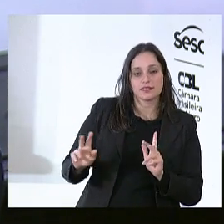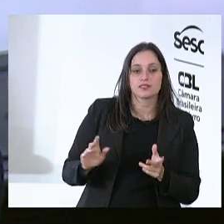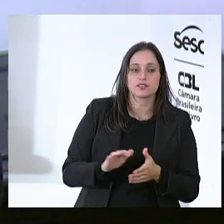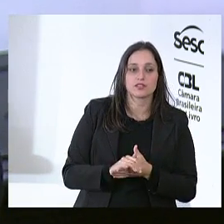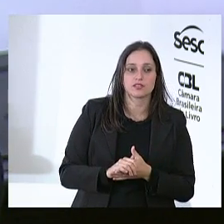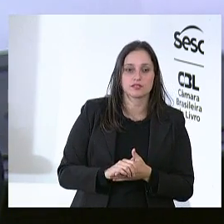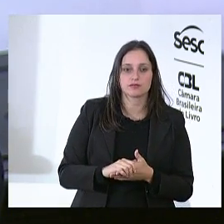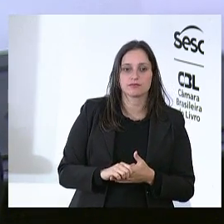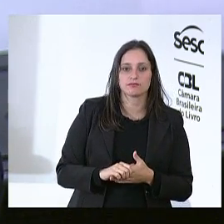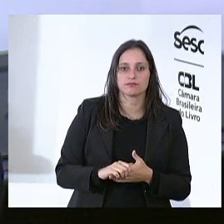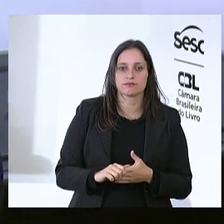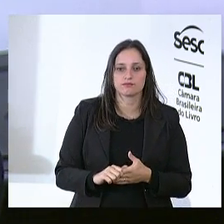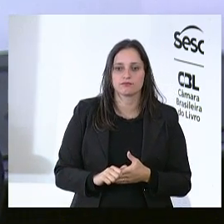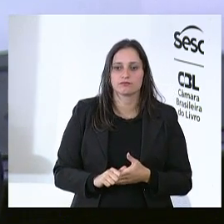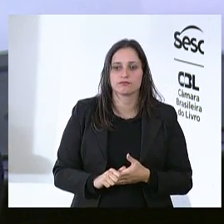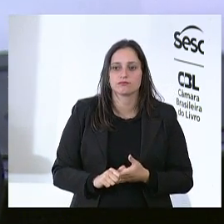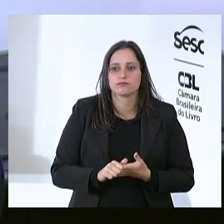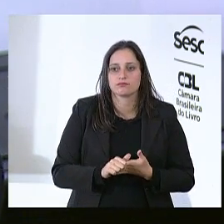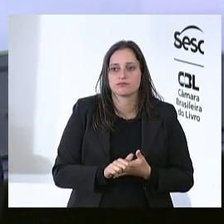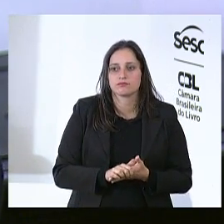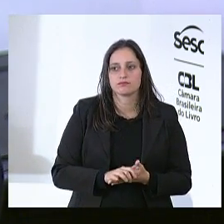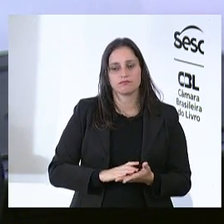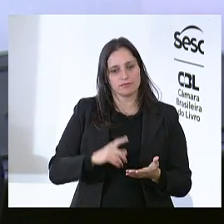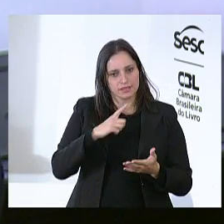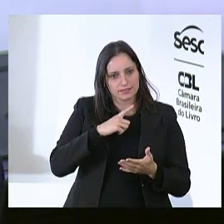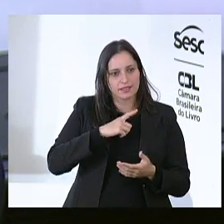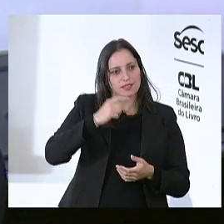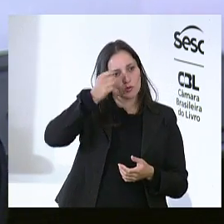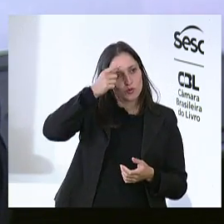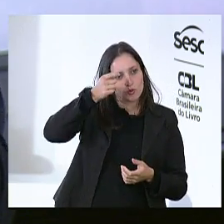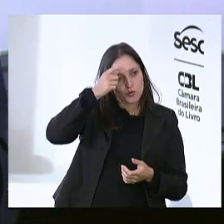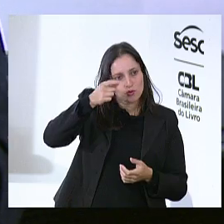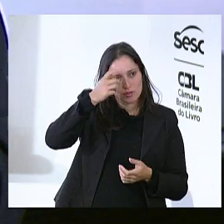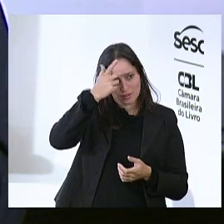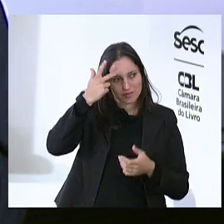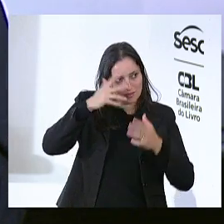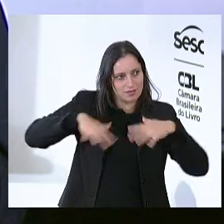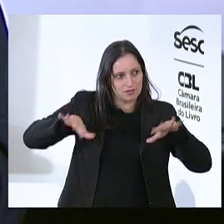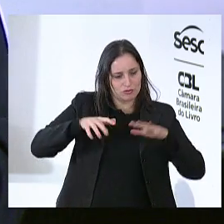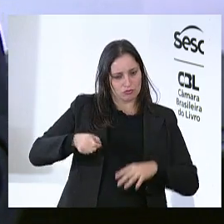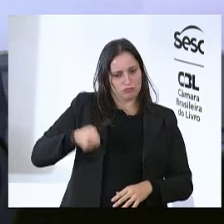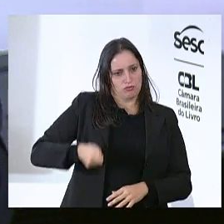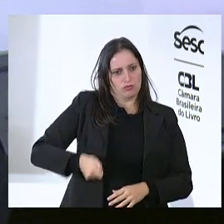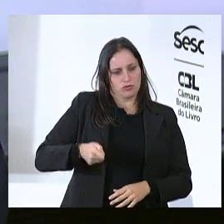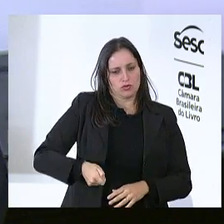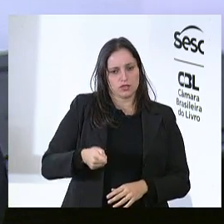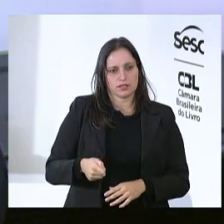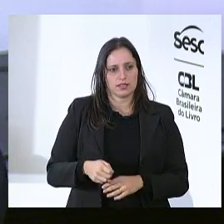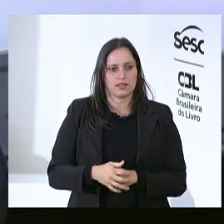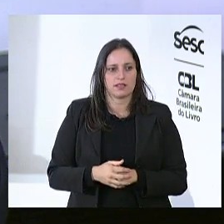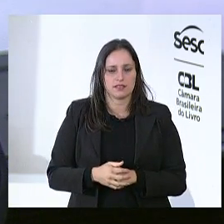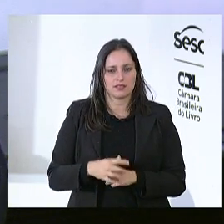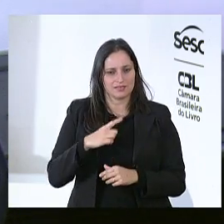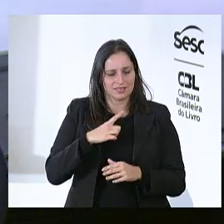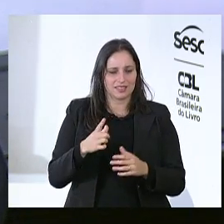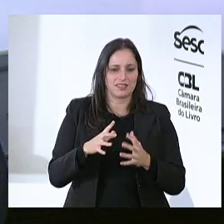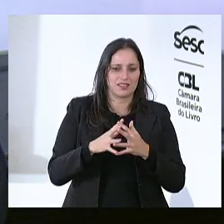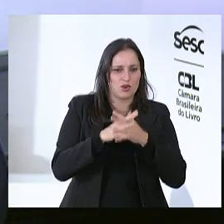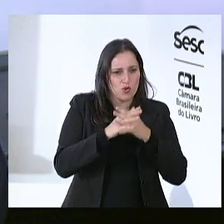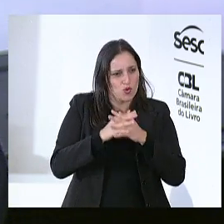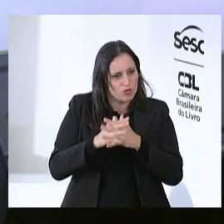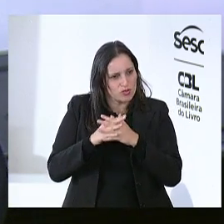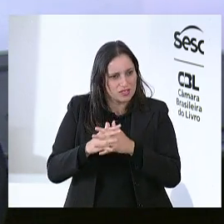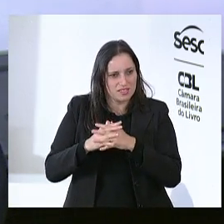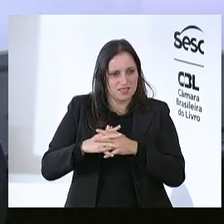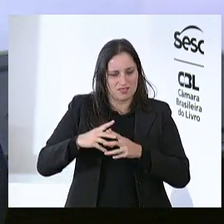da serpente aí sendo gestado. Tem uma cultura autoritária, não é? Tem uma confusão no debate, eu